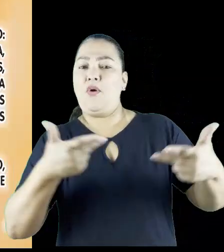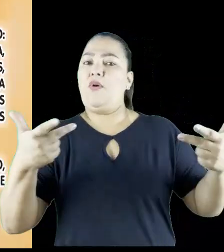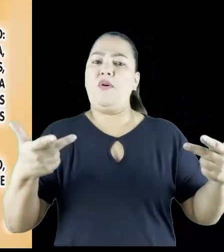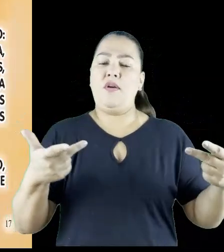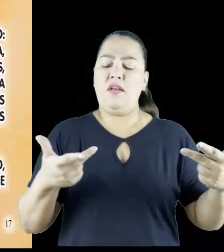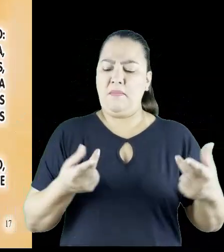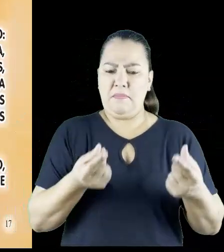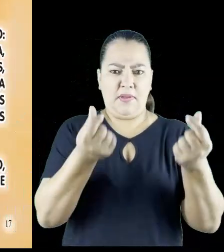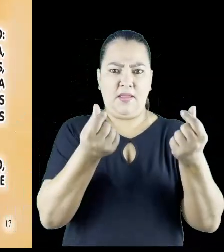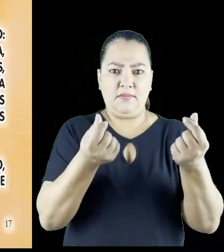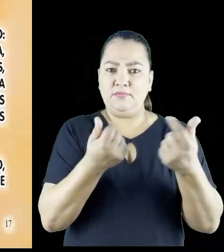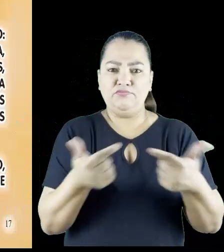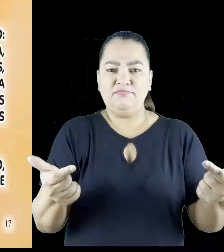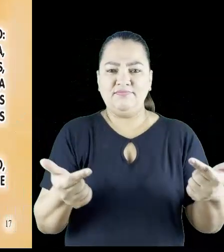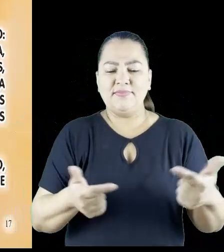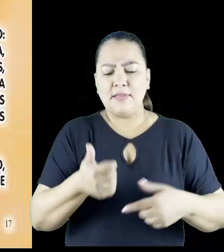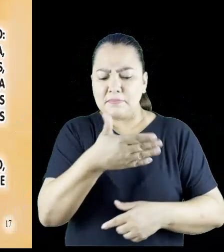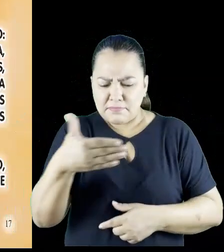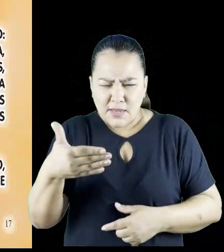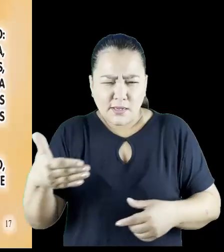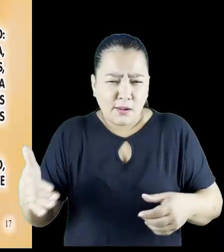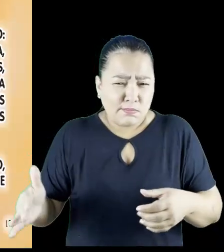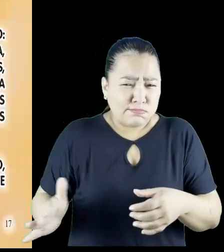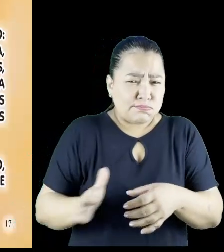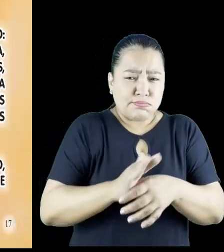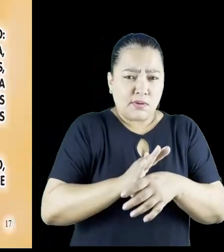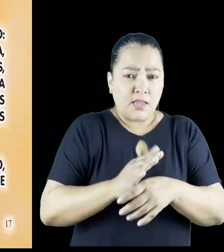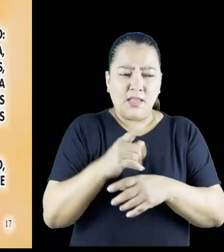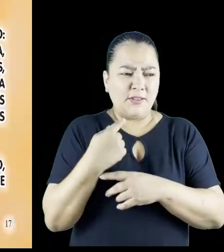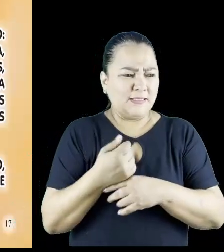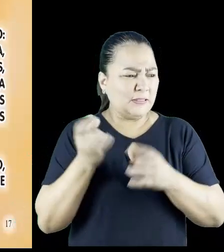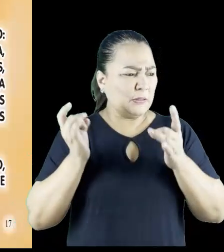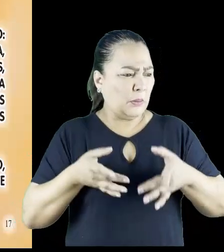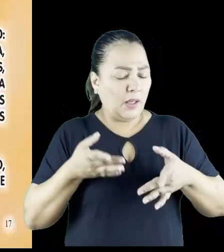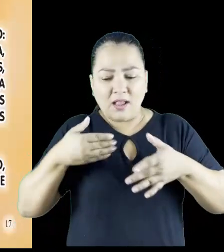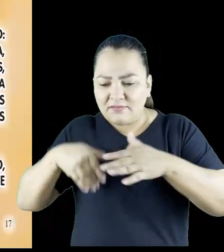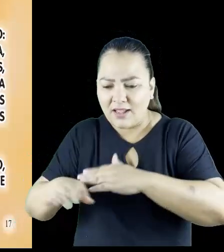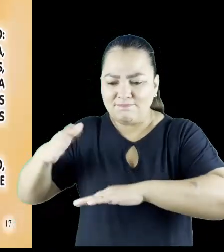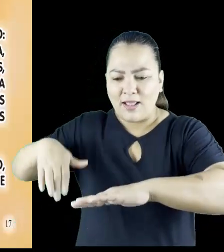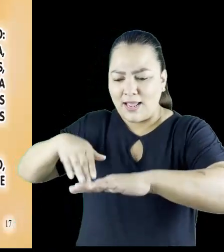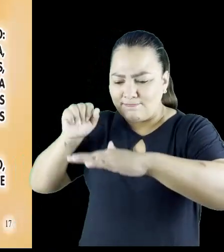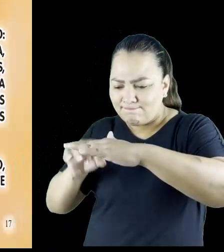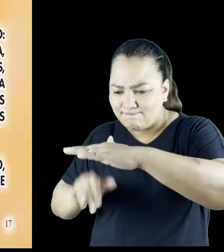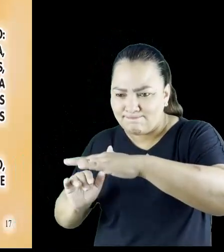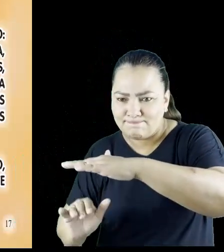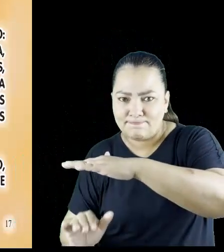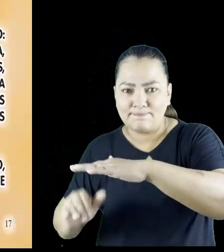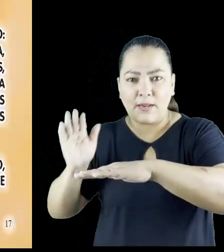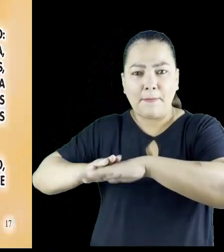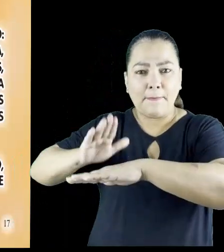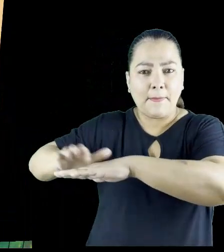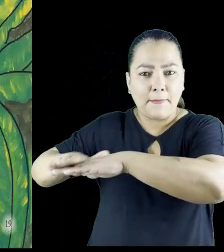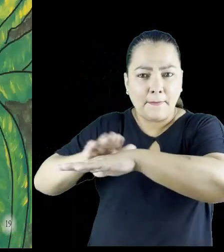tudo, mas não tinha preço. Peixe tinha época que era tanto que a gente chegava a enterrar ali na praia.